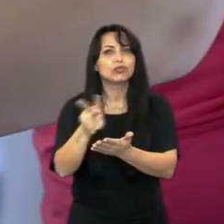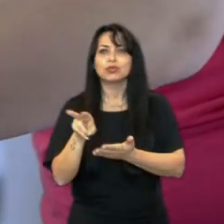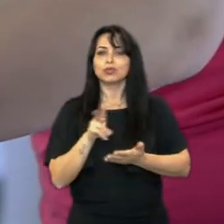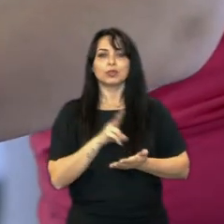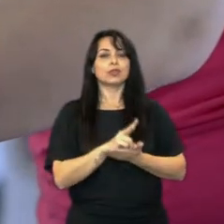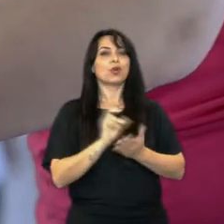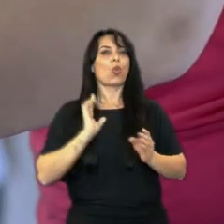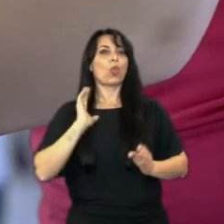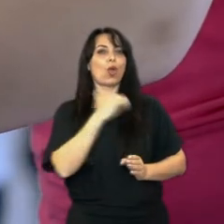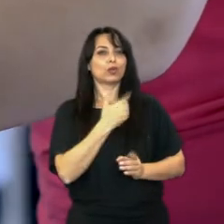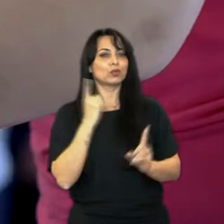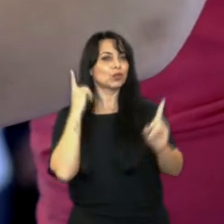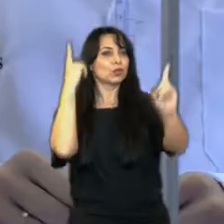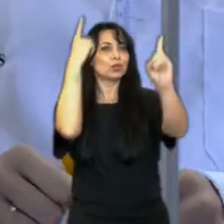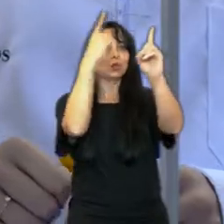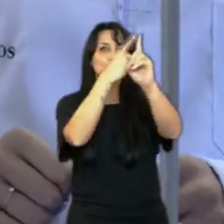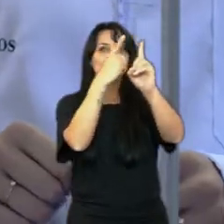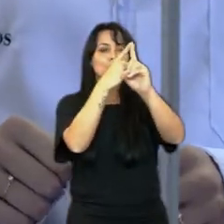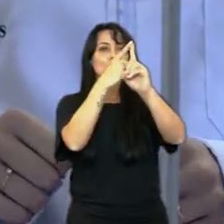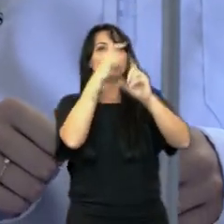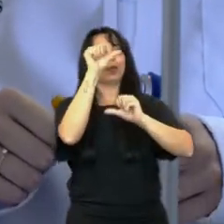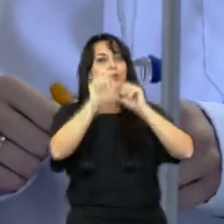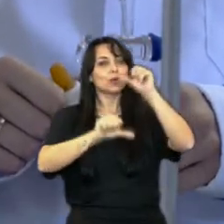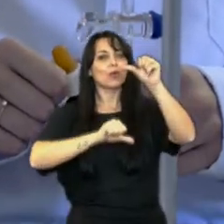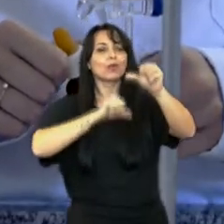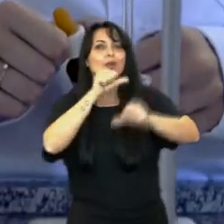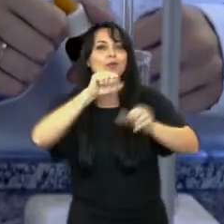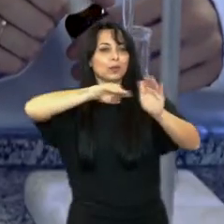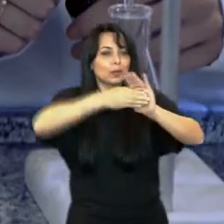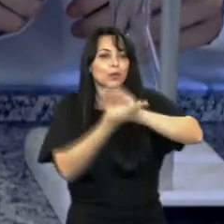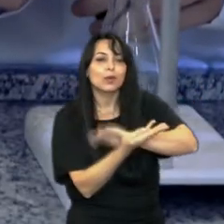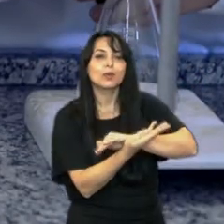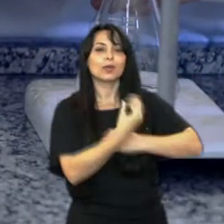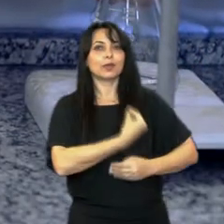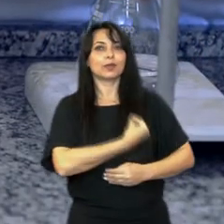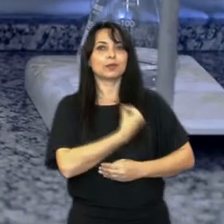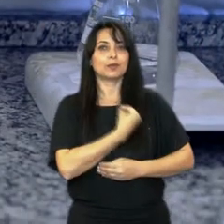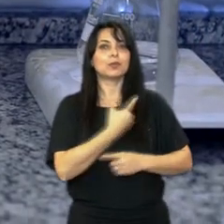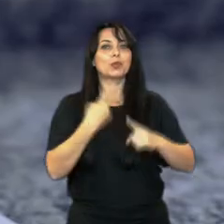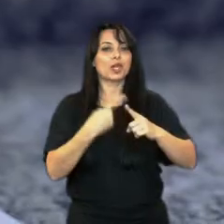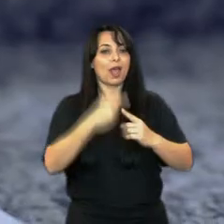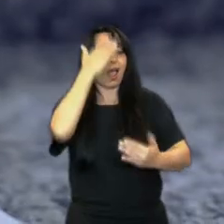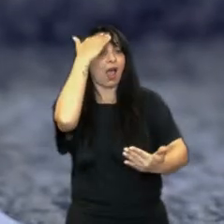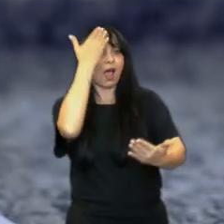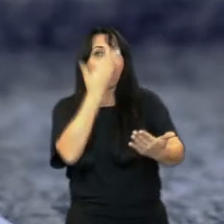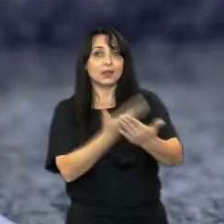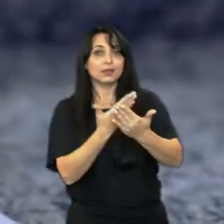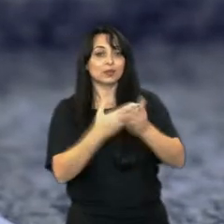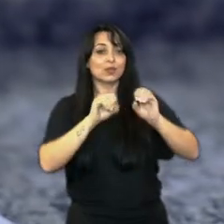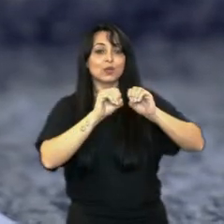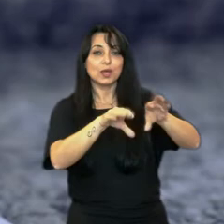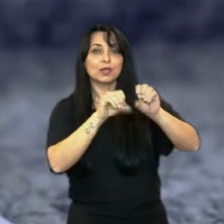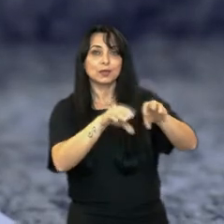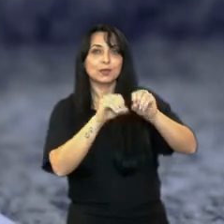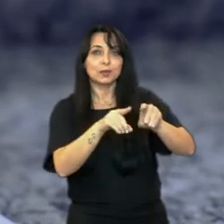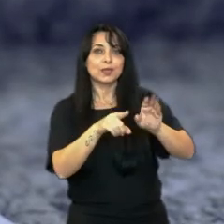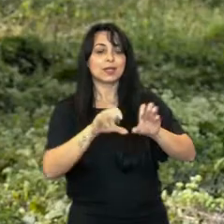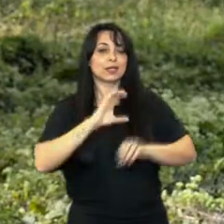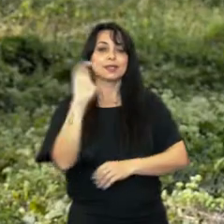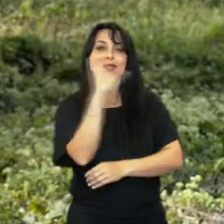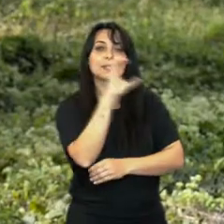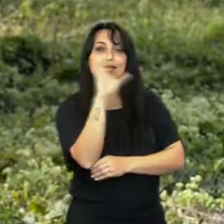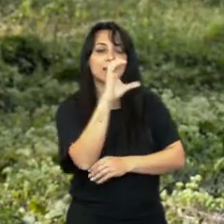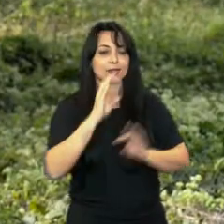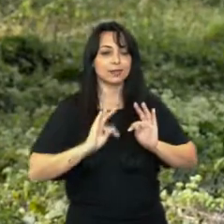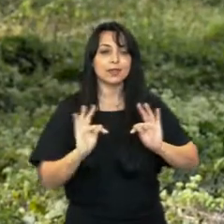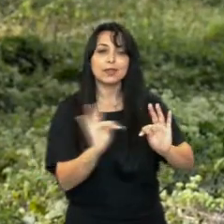nosso objetivo é gerar oportunidades, pois acreditamos que a educação, a ciência